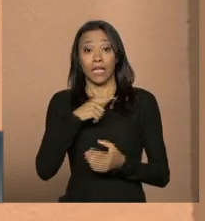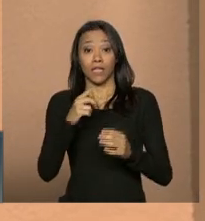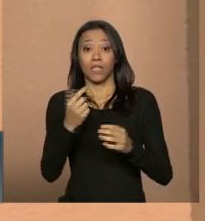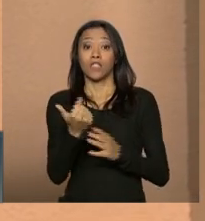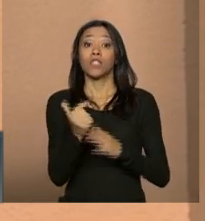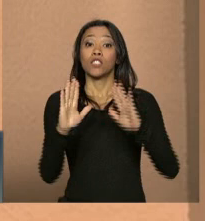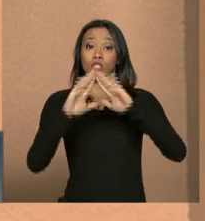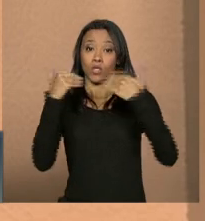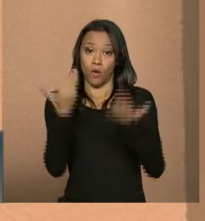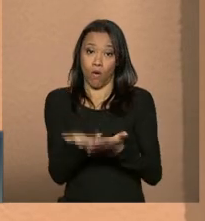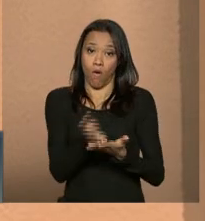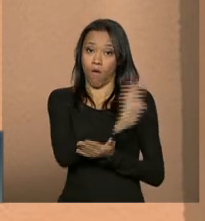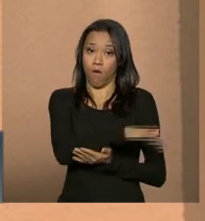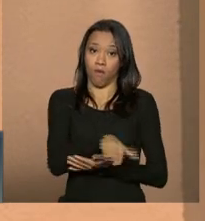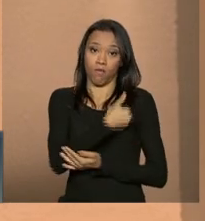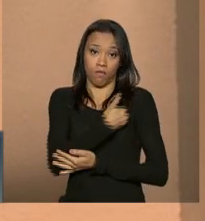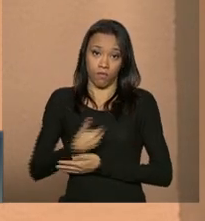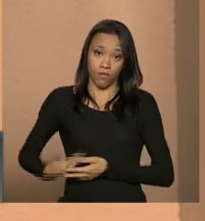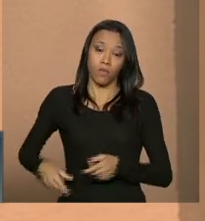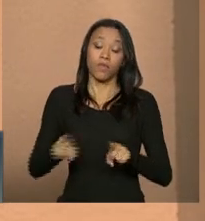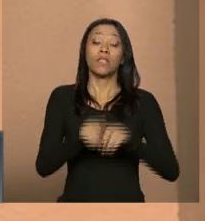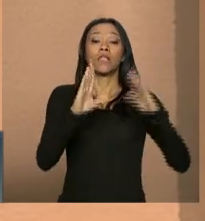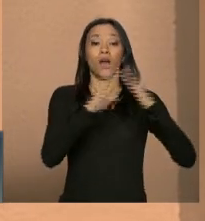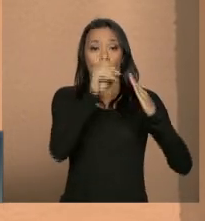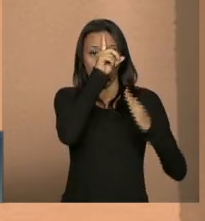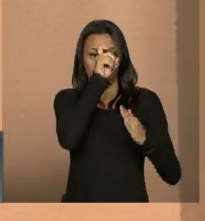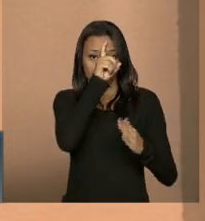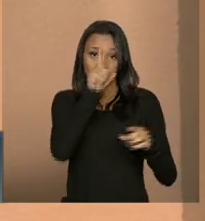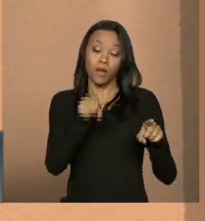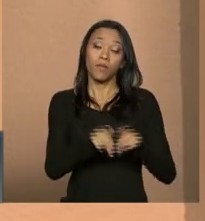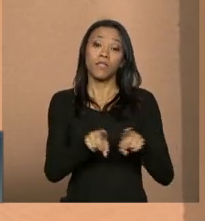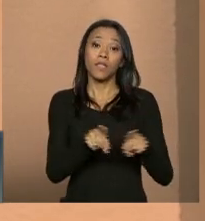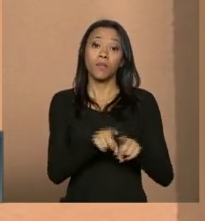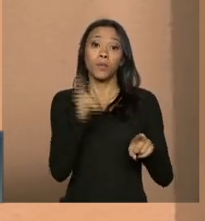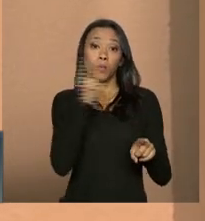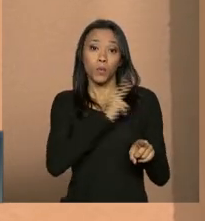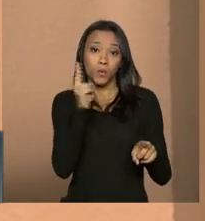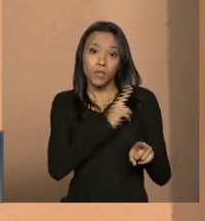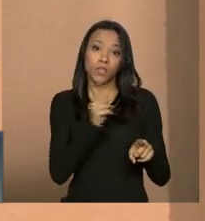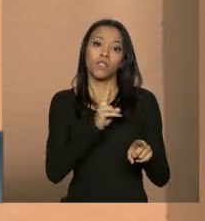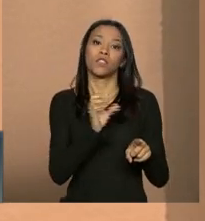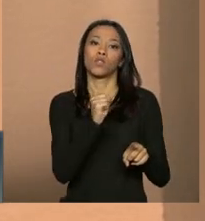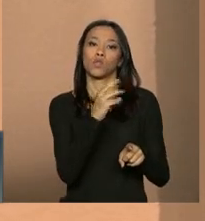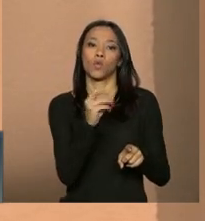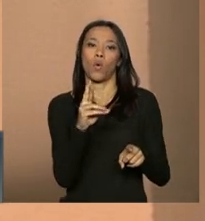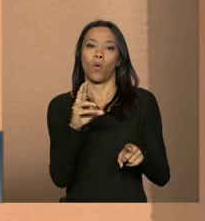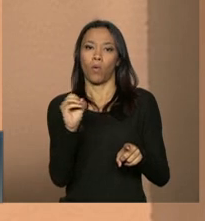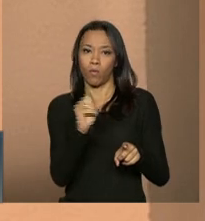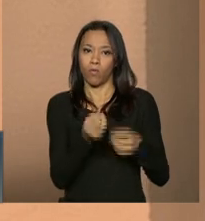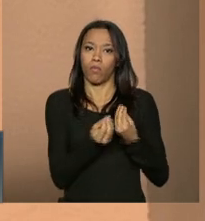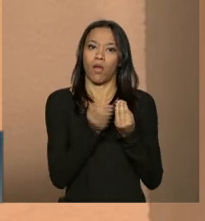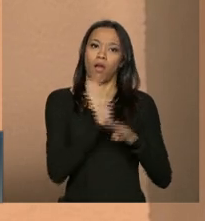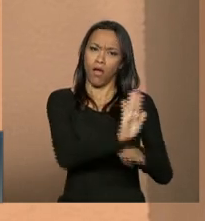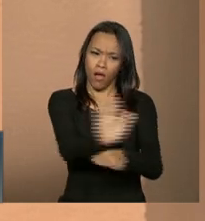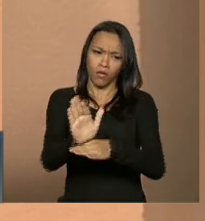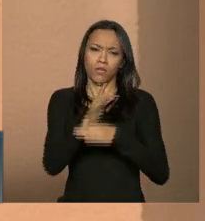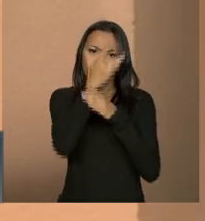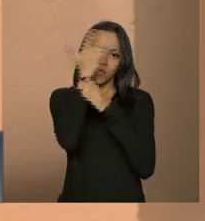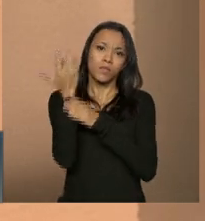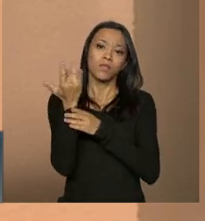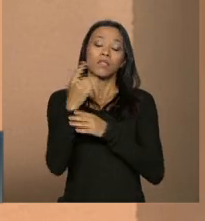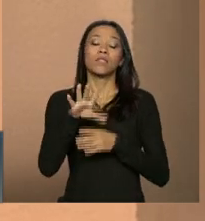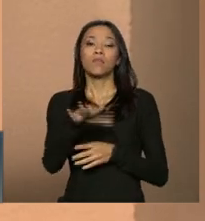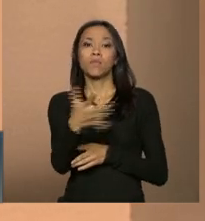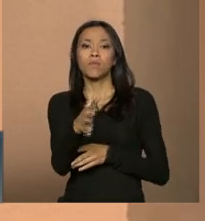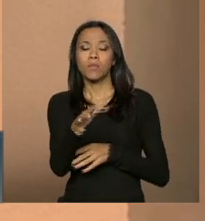públicas Hospital posto de saúde e pronto socorro os apartamentos t em média entre